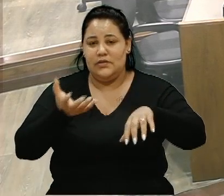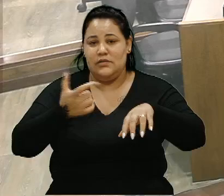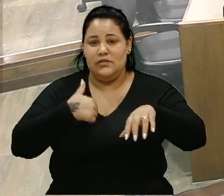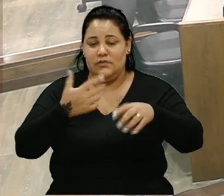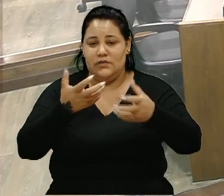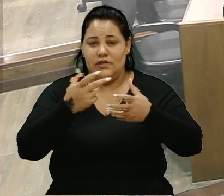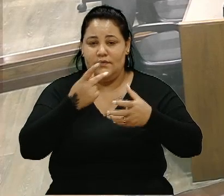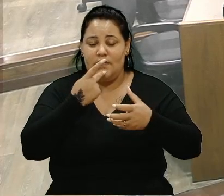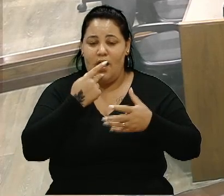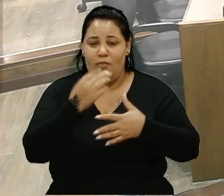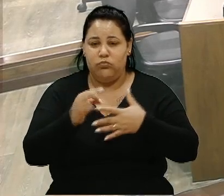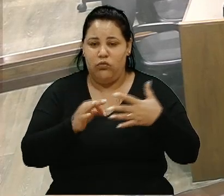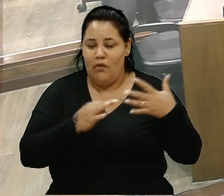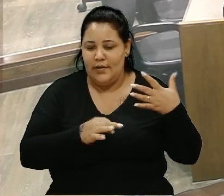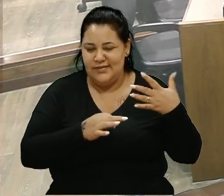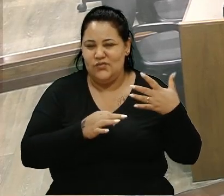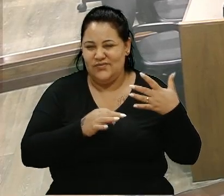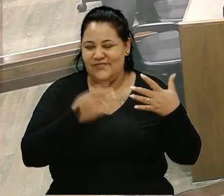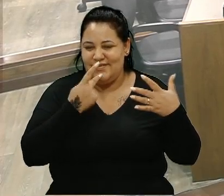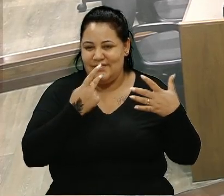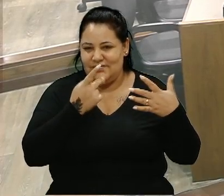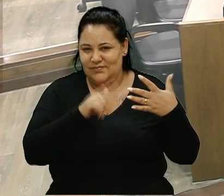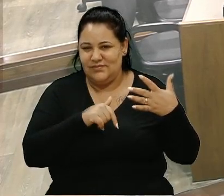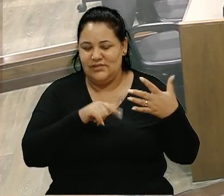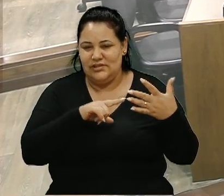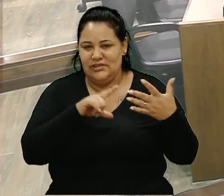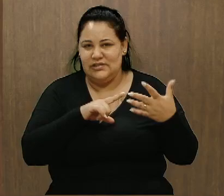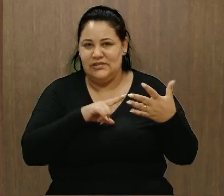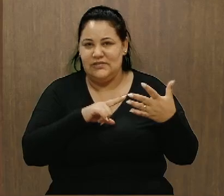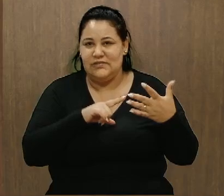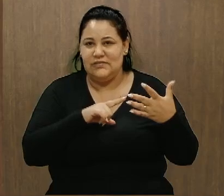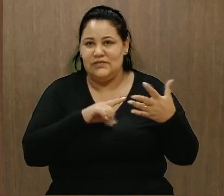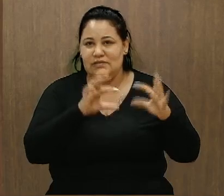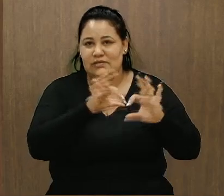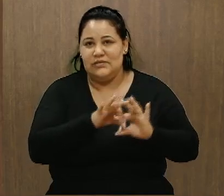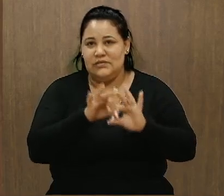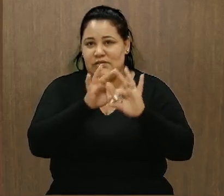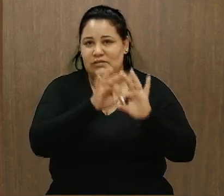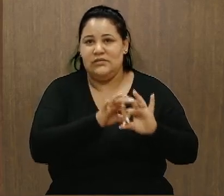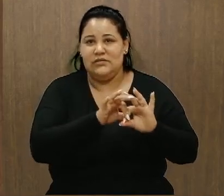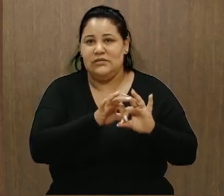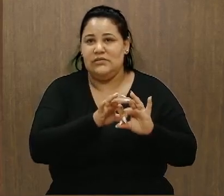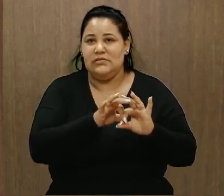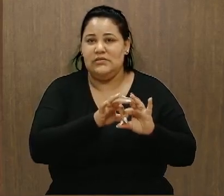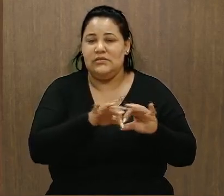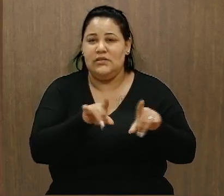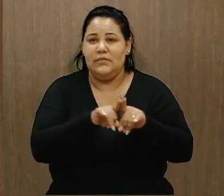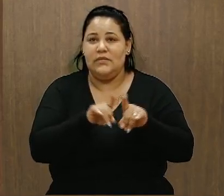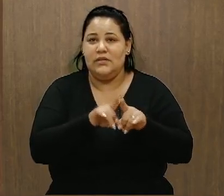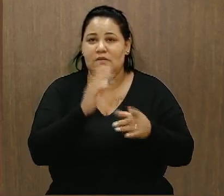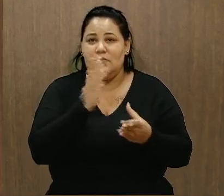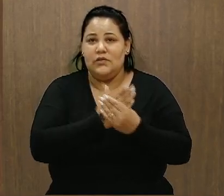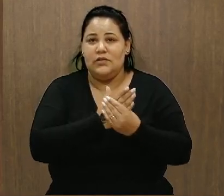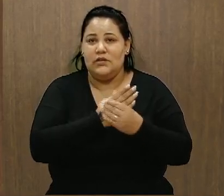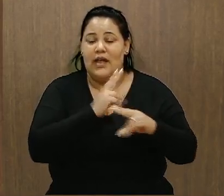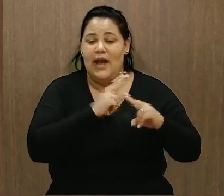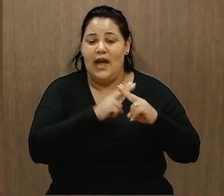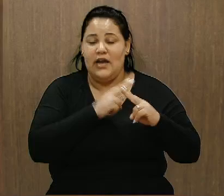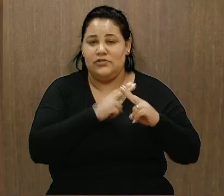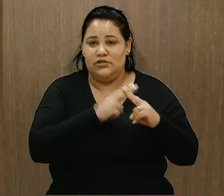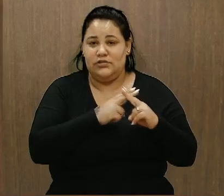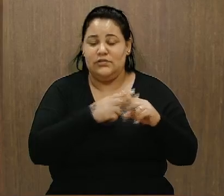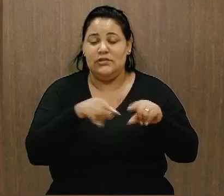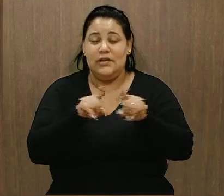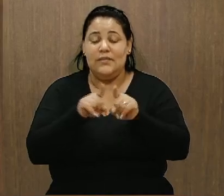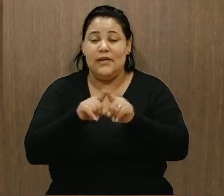ater quase que exclusivamente a isso, né? Houve a digitalização da integralidade dos processos, em especial da Caixa Econômica Federal, e o FINISA exige a